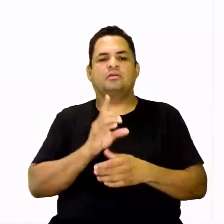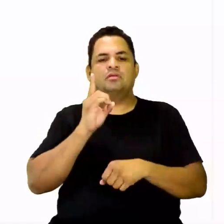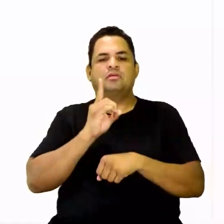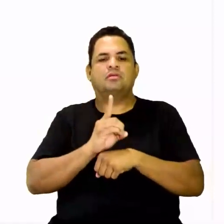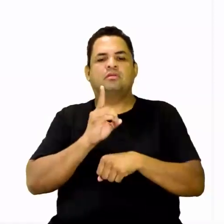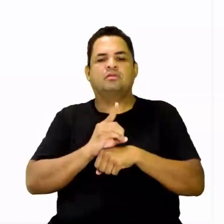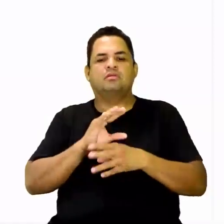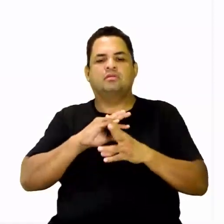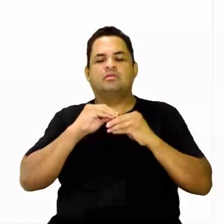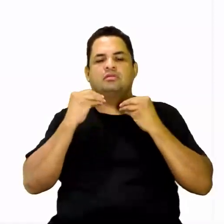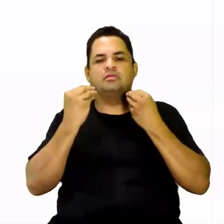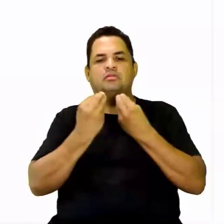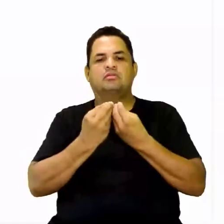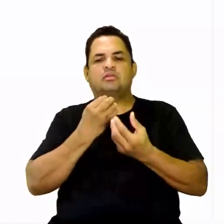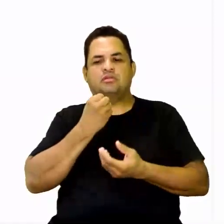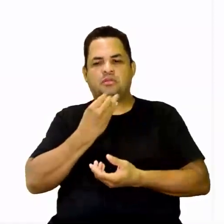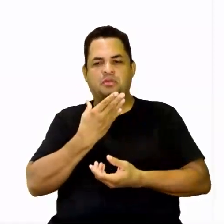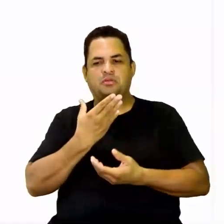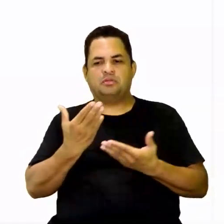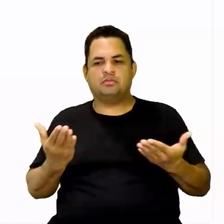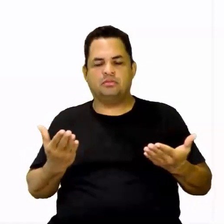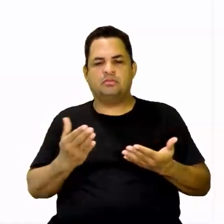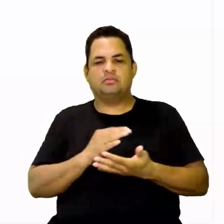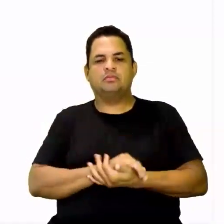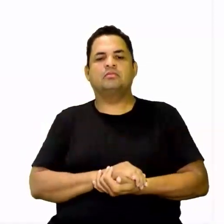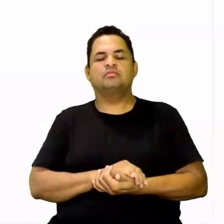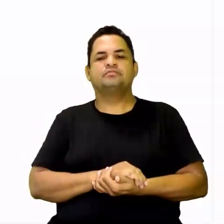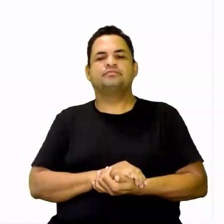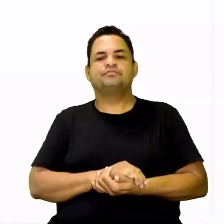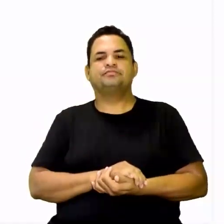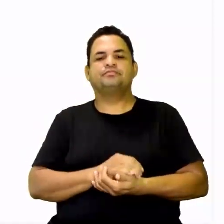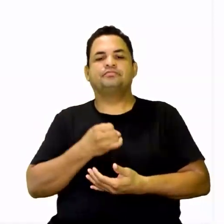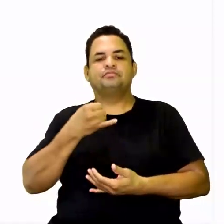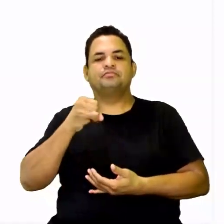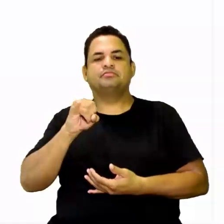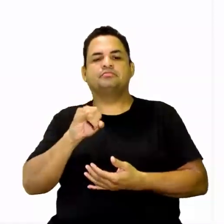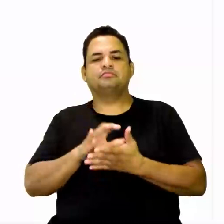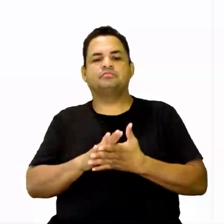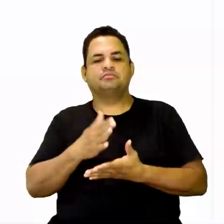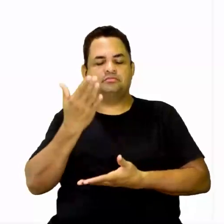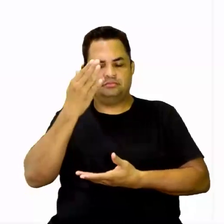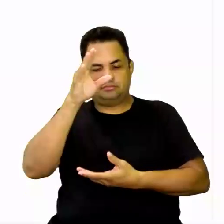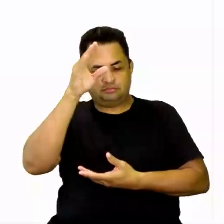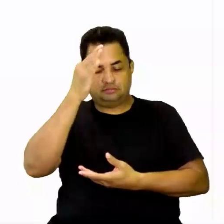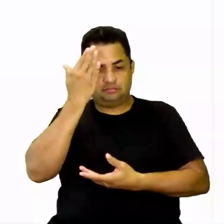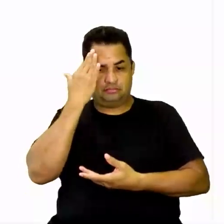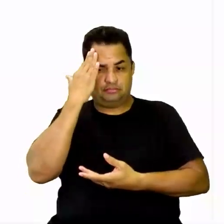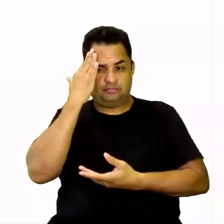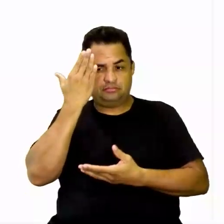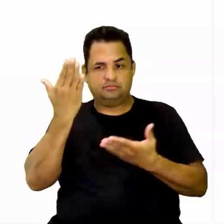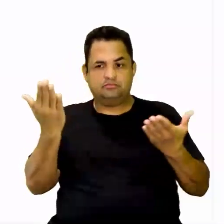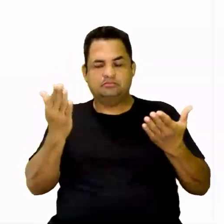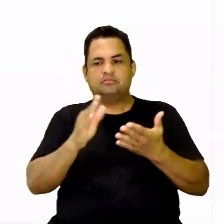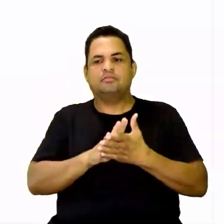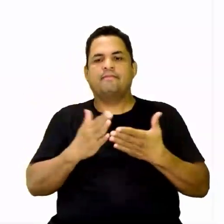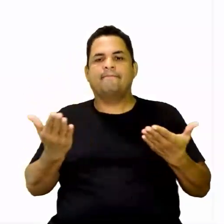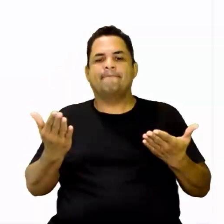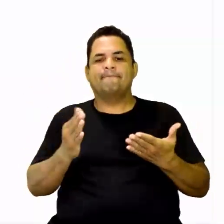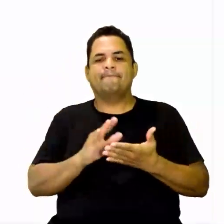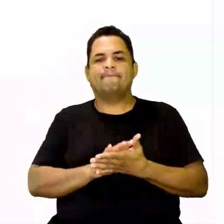das substâncias. Tudo bem até aí, meu caro aluno? Então, se você captou até agora, vamos